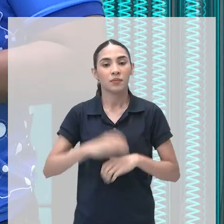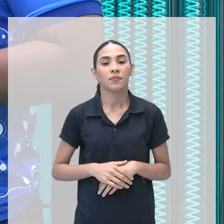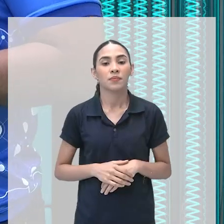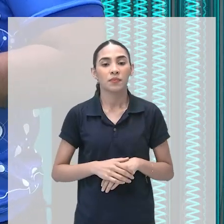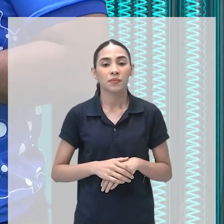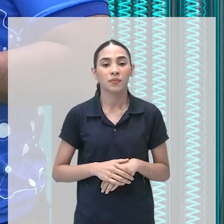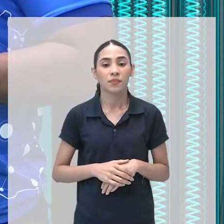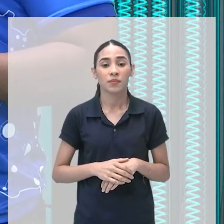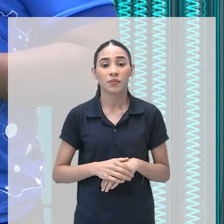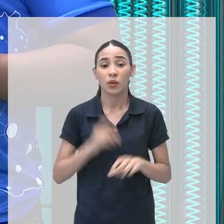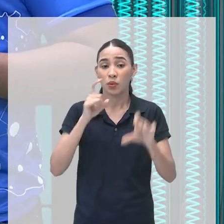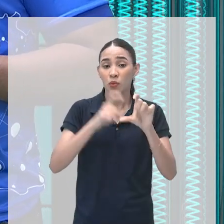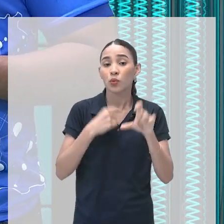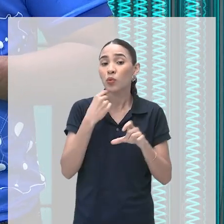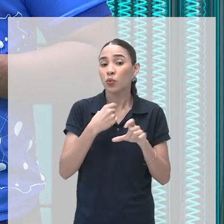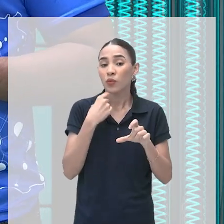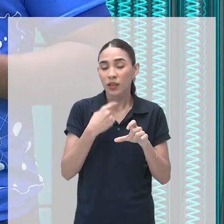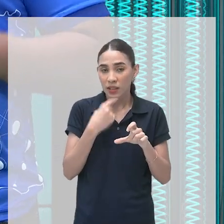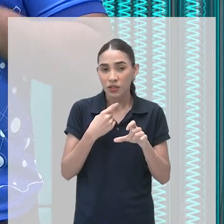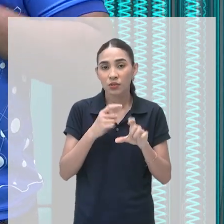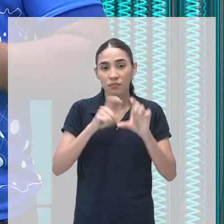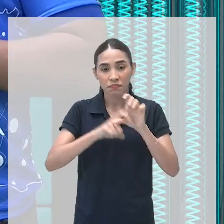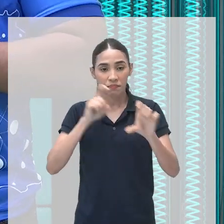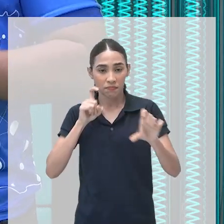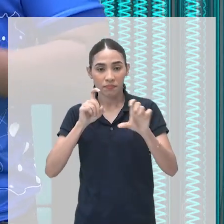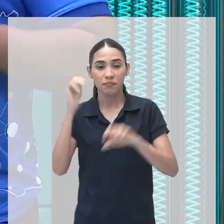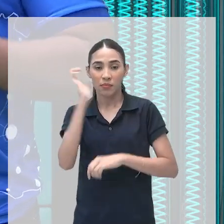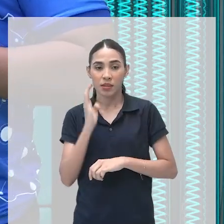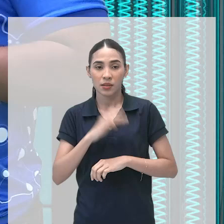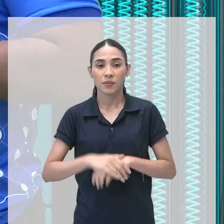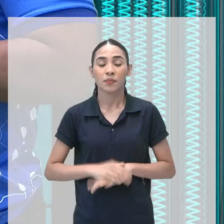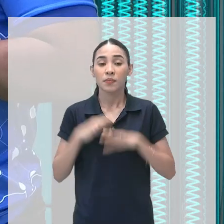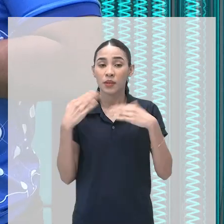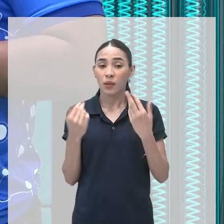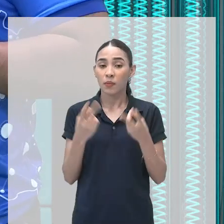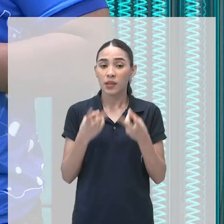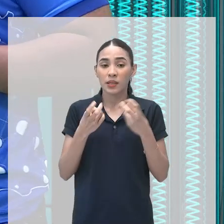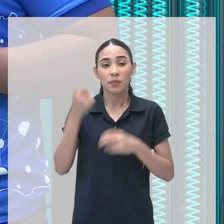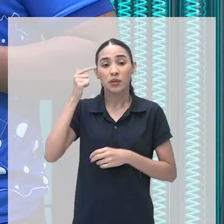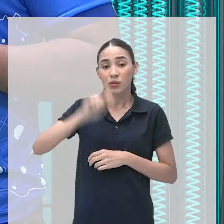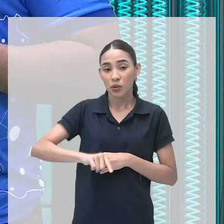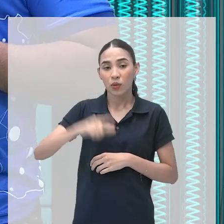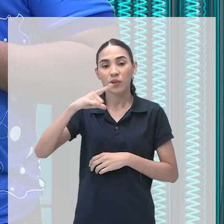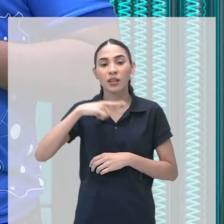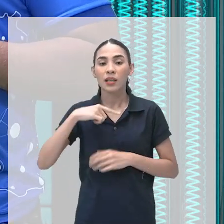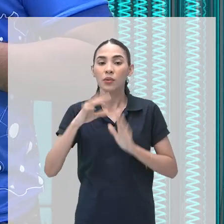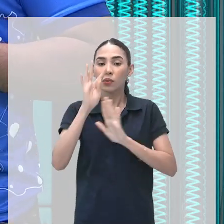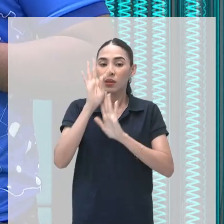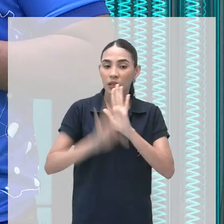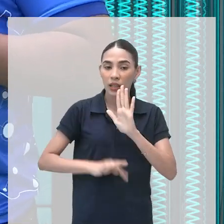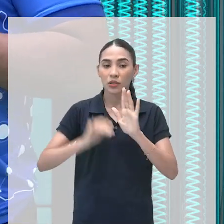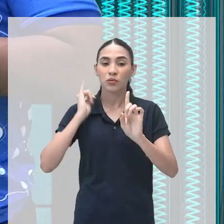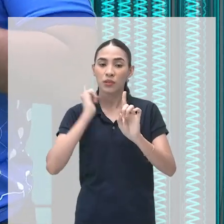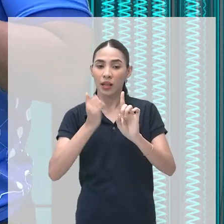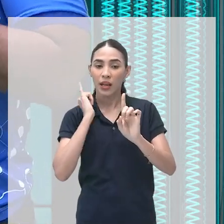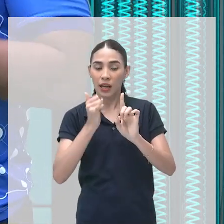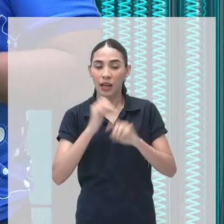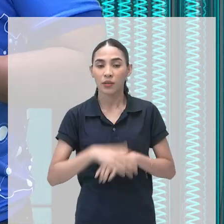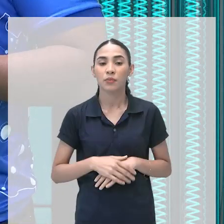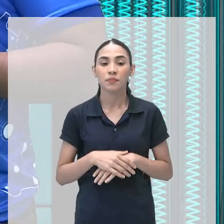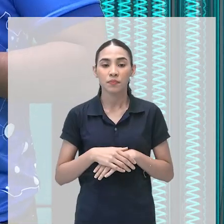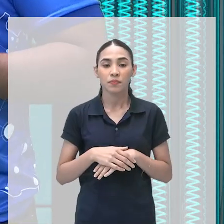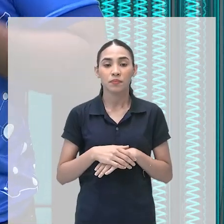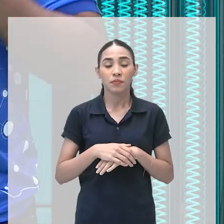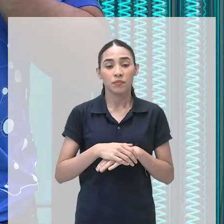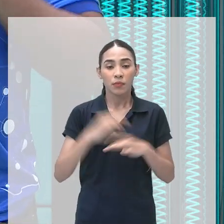financeira. Dívidas Desenrola Brasil. Observem que, mais uma vez, a gente tem um texto narrado que se articula